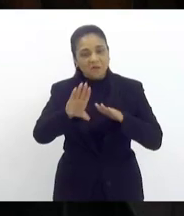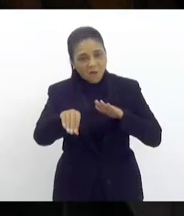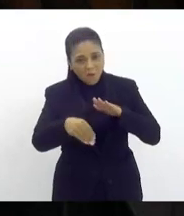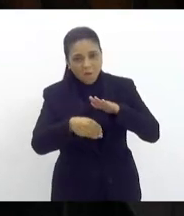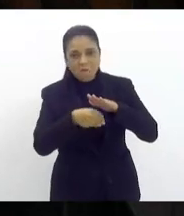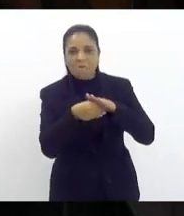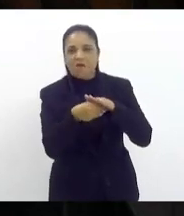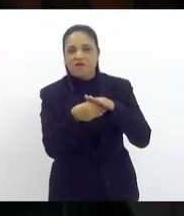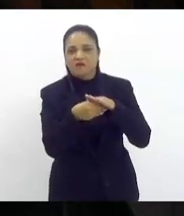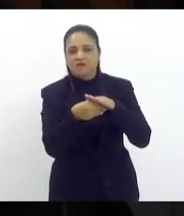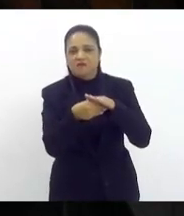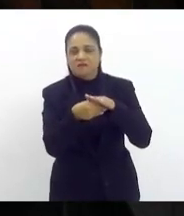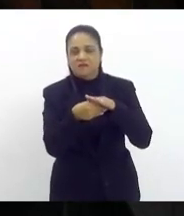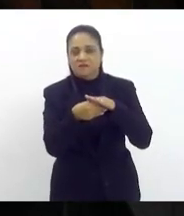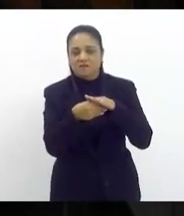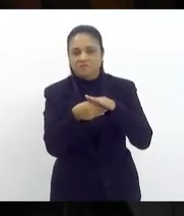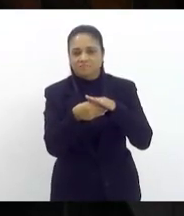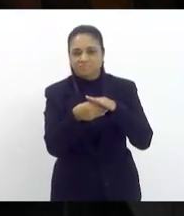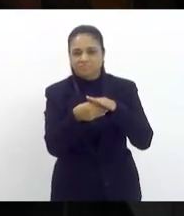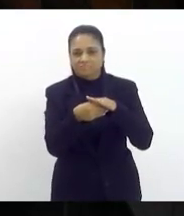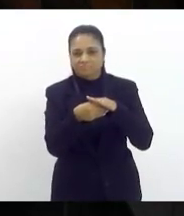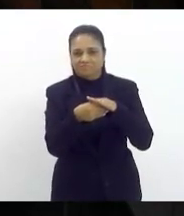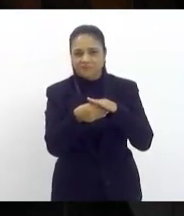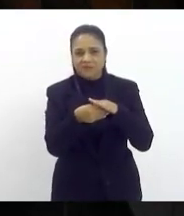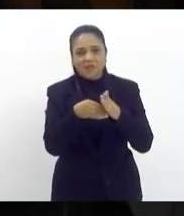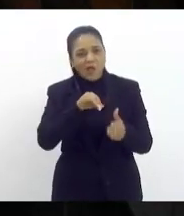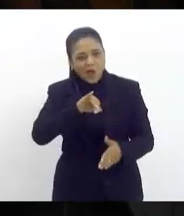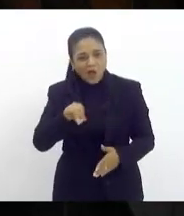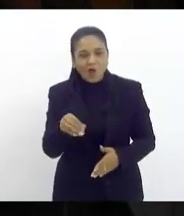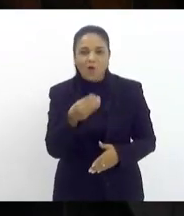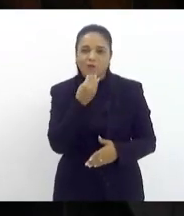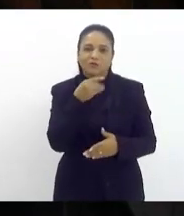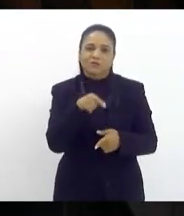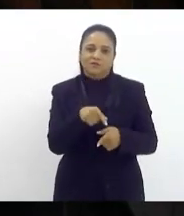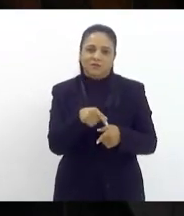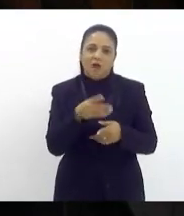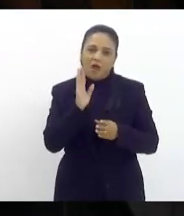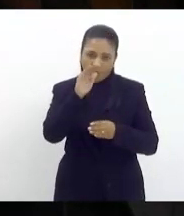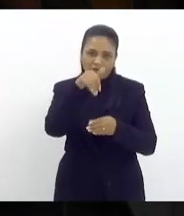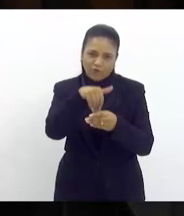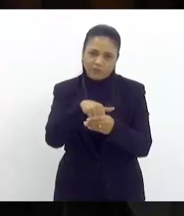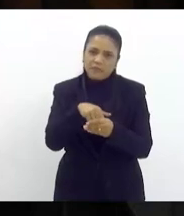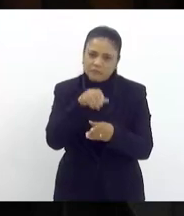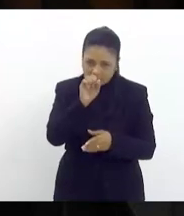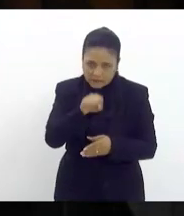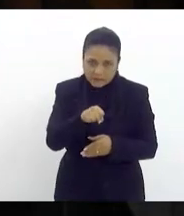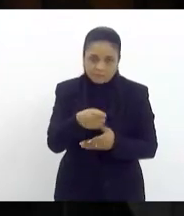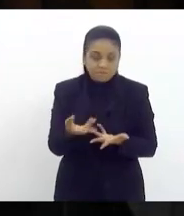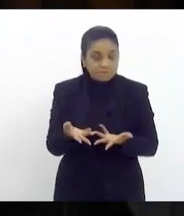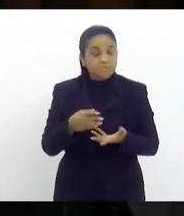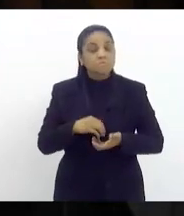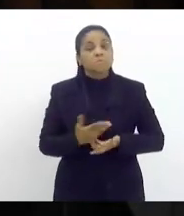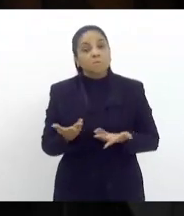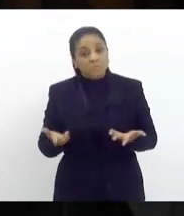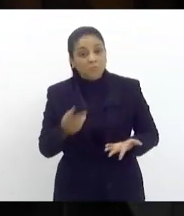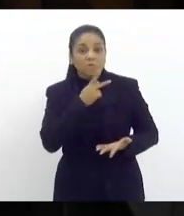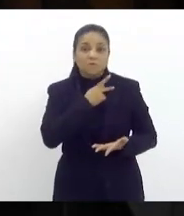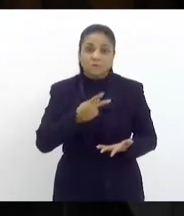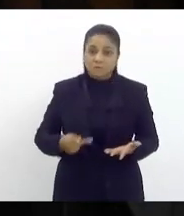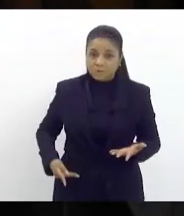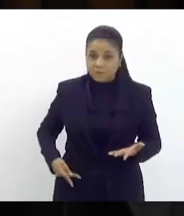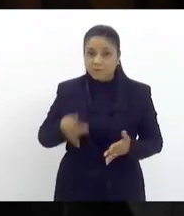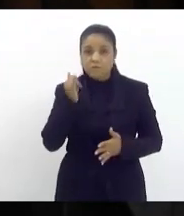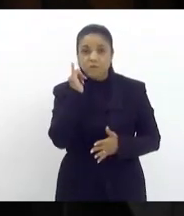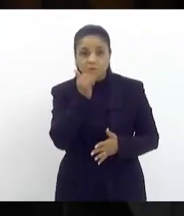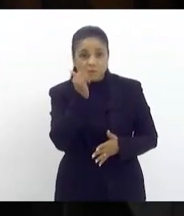daquela oportunidade. Sr. Presidente, Sr. Relator,